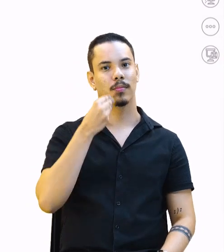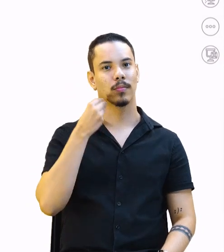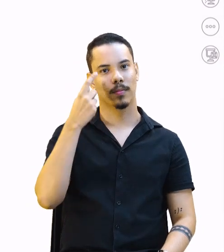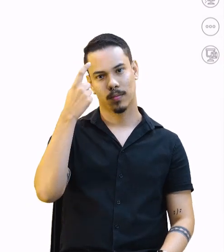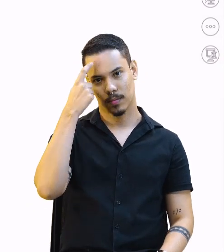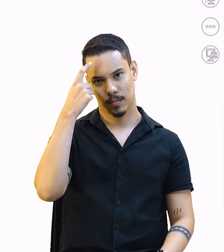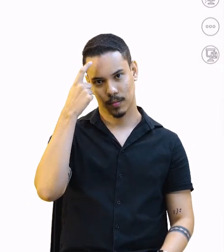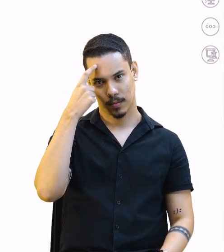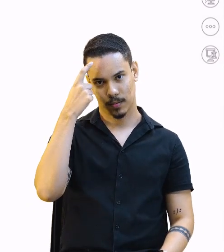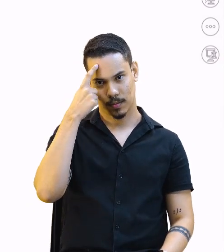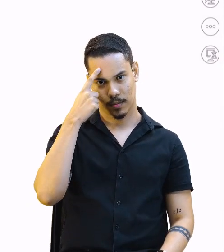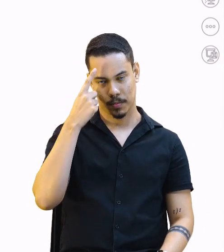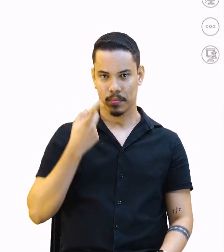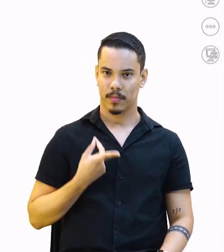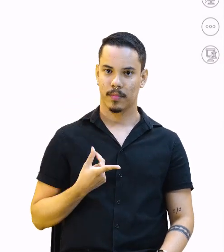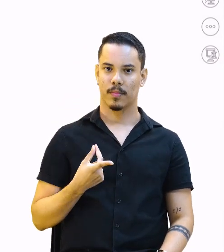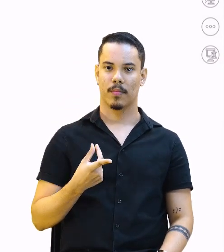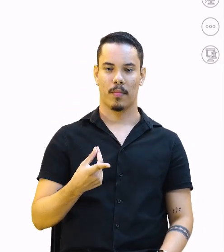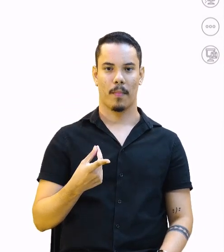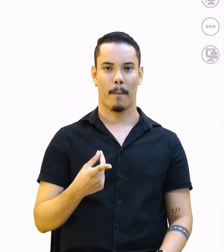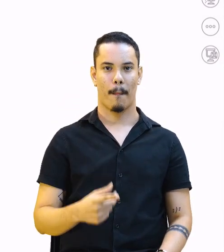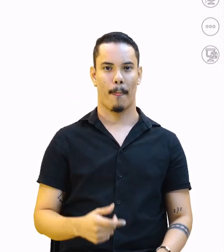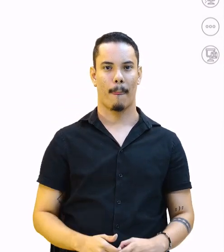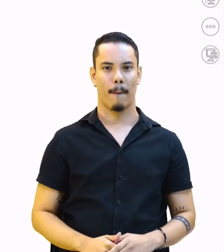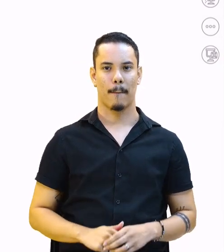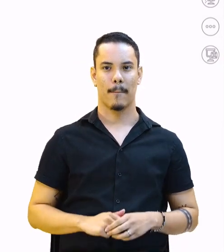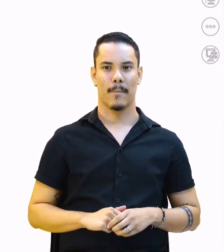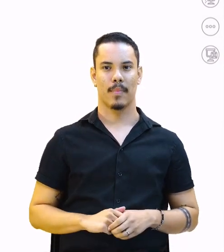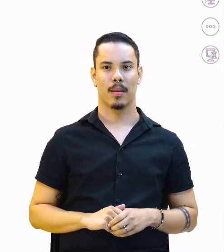pensar permanente.